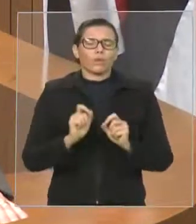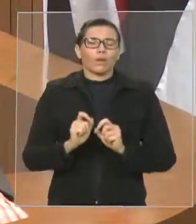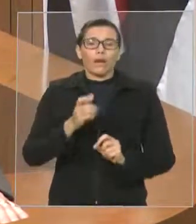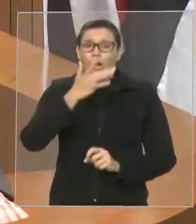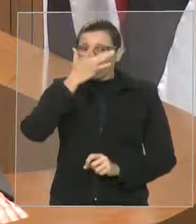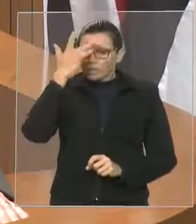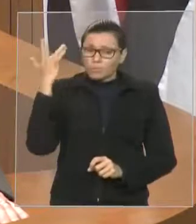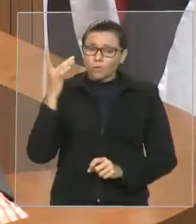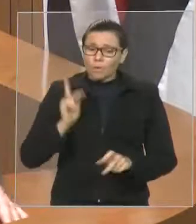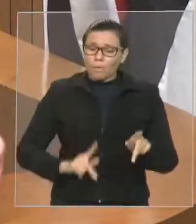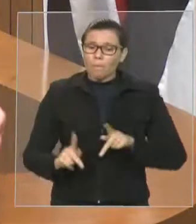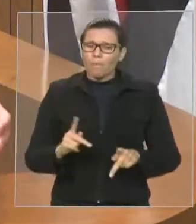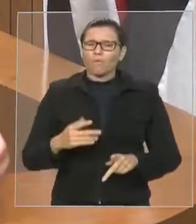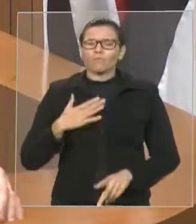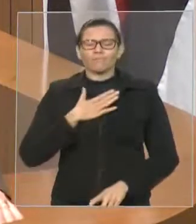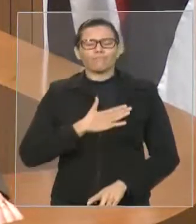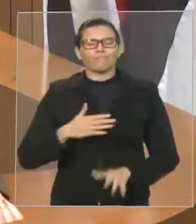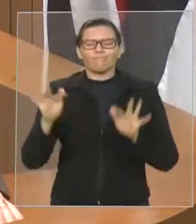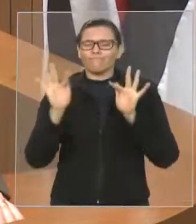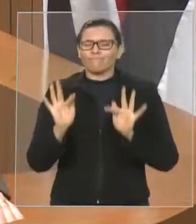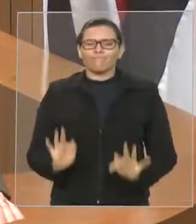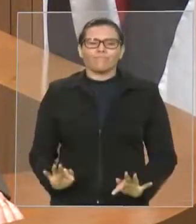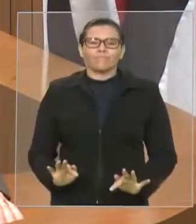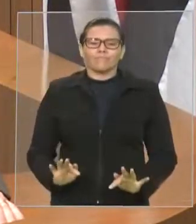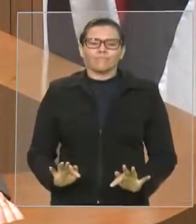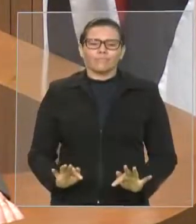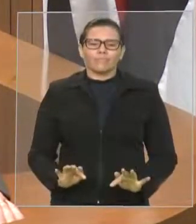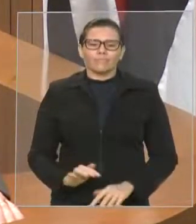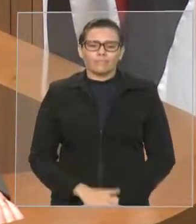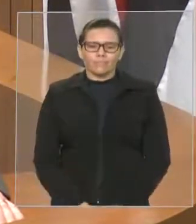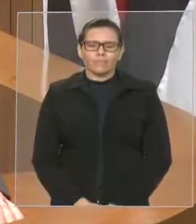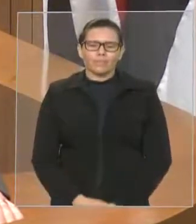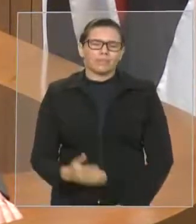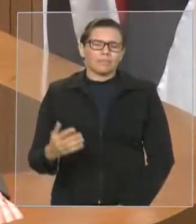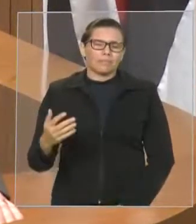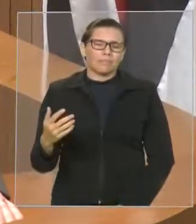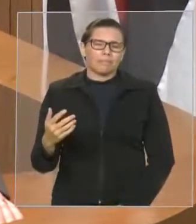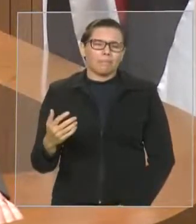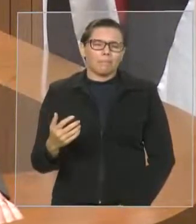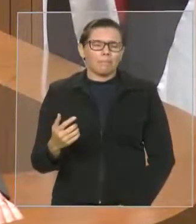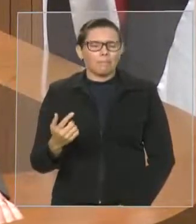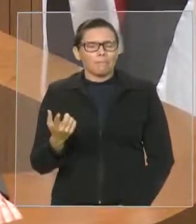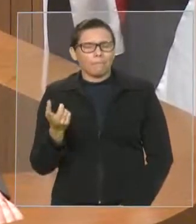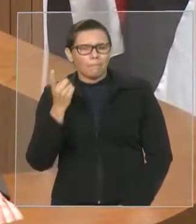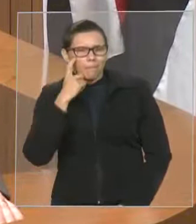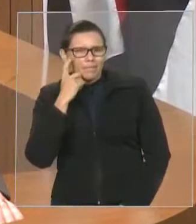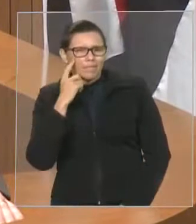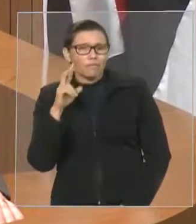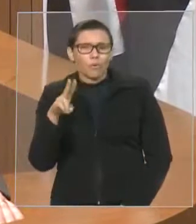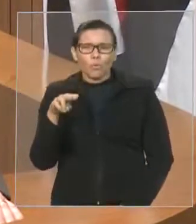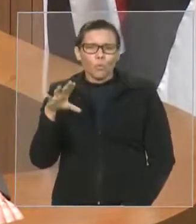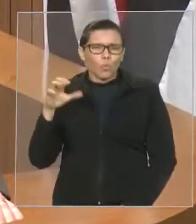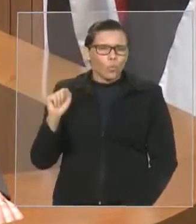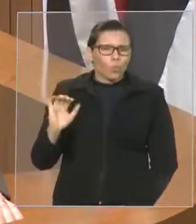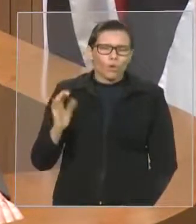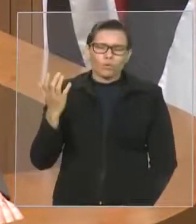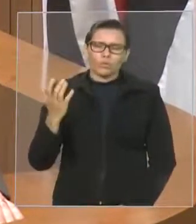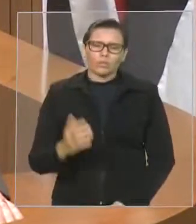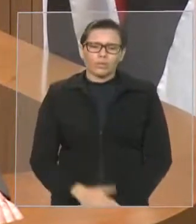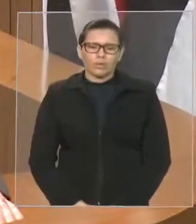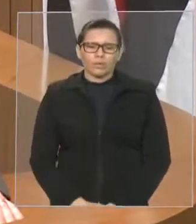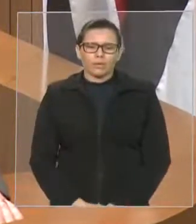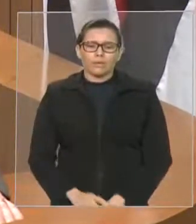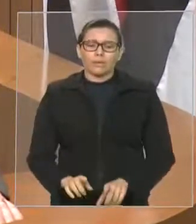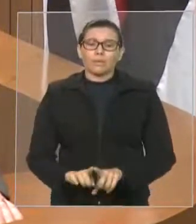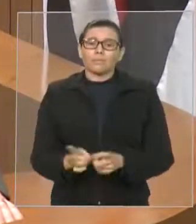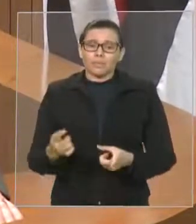a esperança de ter a sua rua asfaltada. Ontem em São Bento não foi diferente. Fui recebido